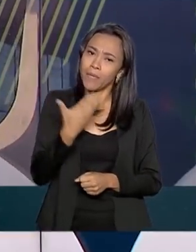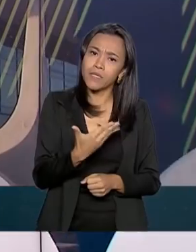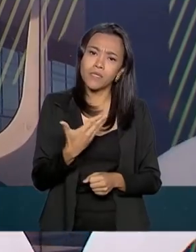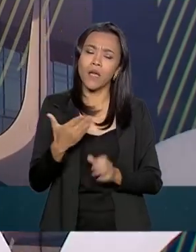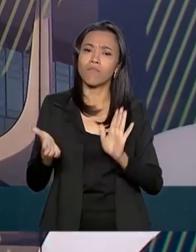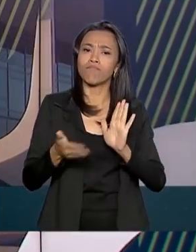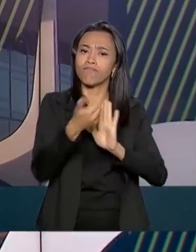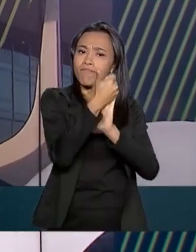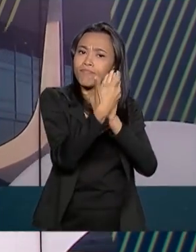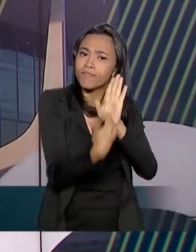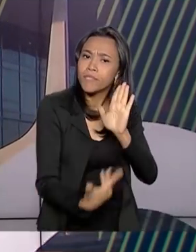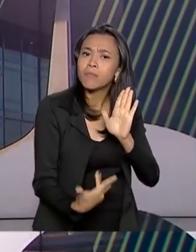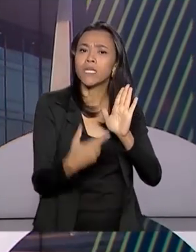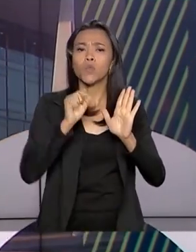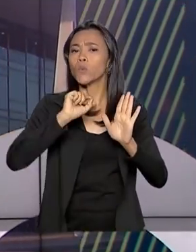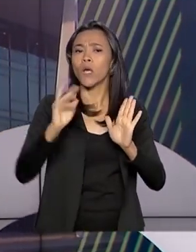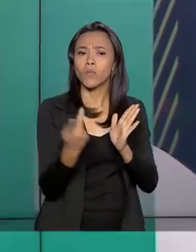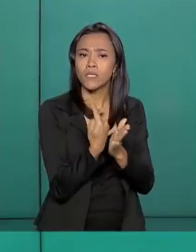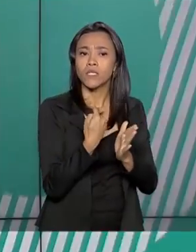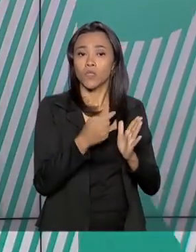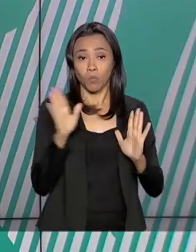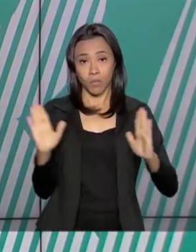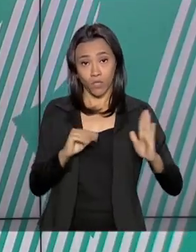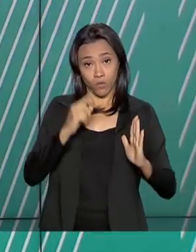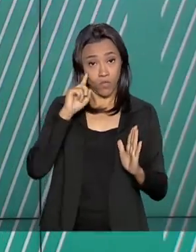entre os dias 22 e 26 de abril.